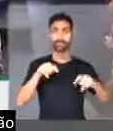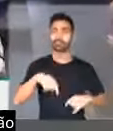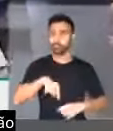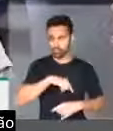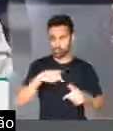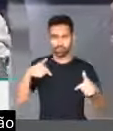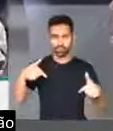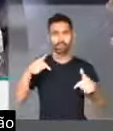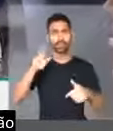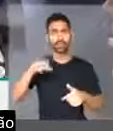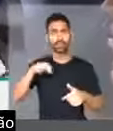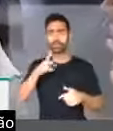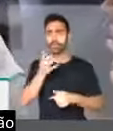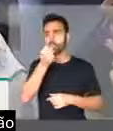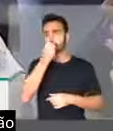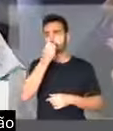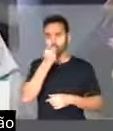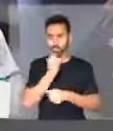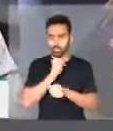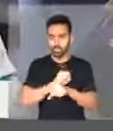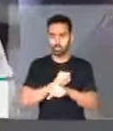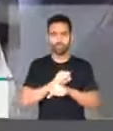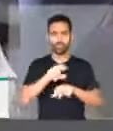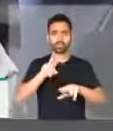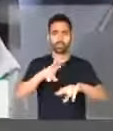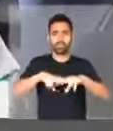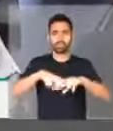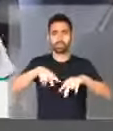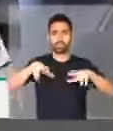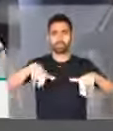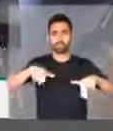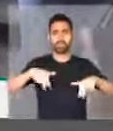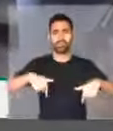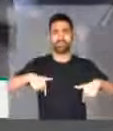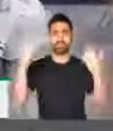não nos prenderão, não nos acorrentarão. Viva a luta antimanicomial! Como...